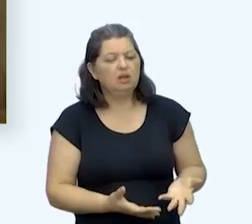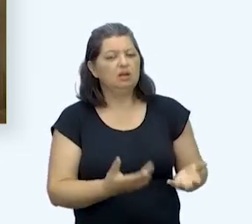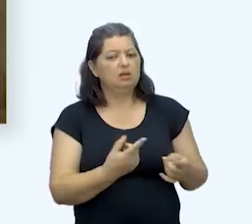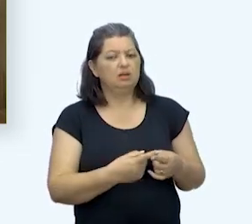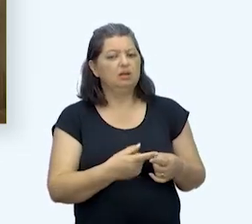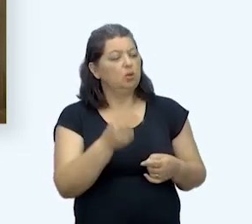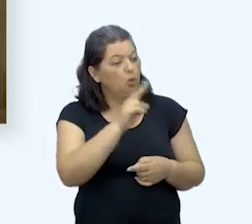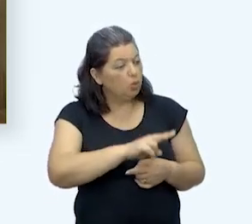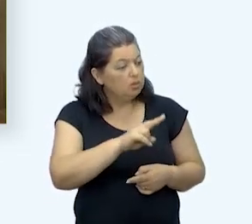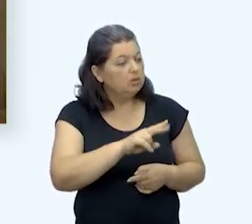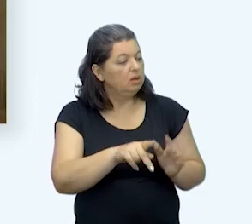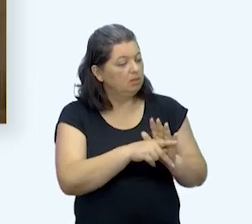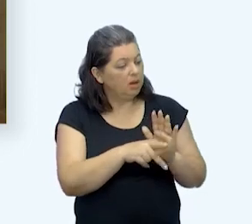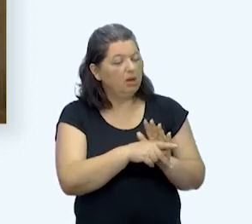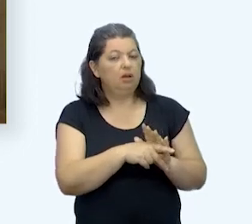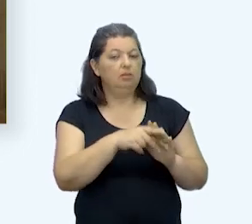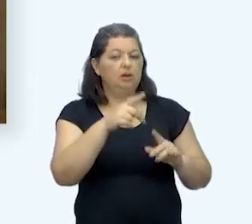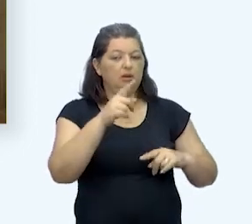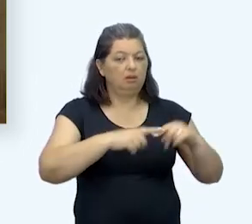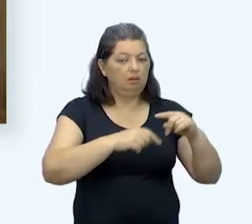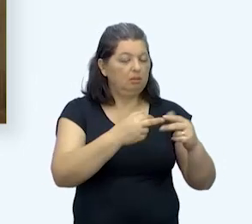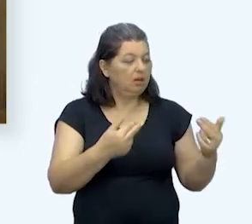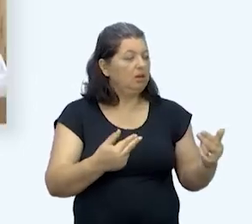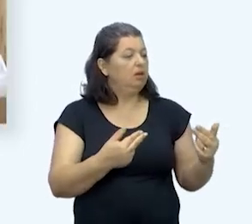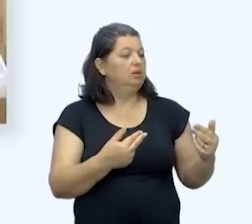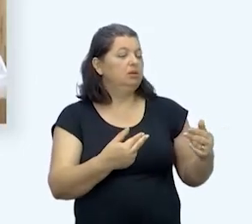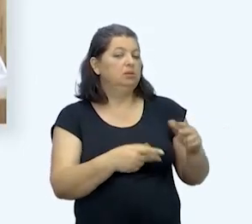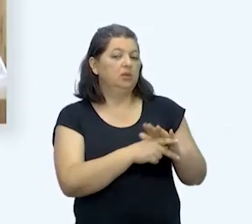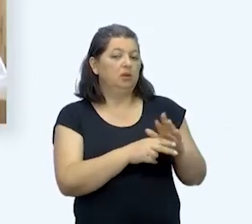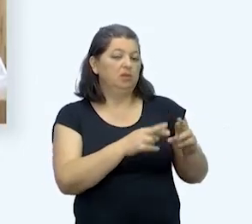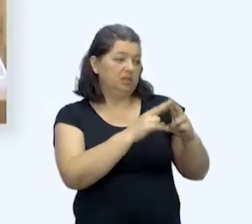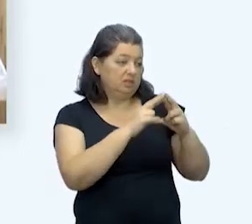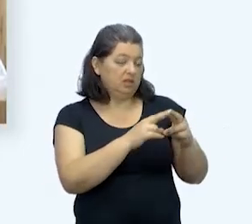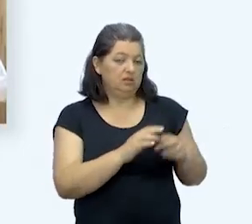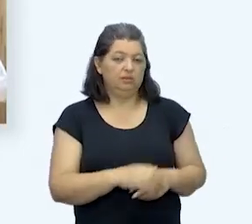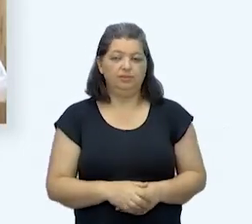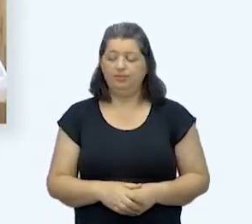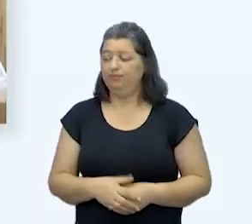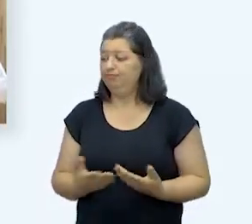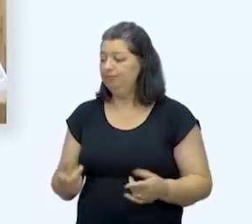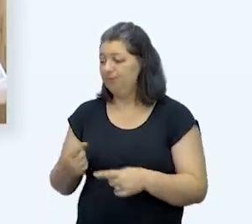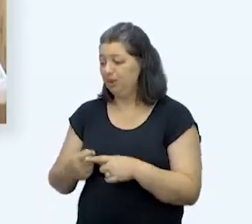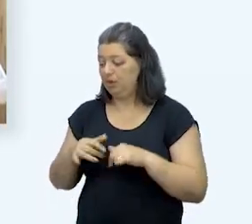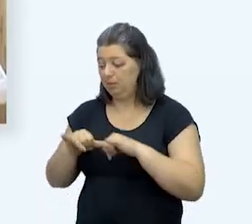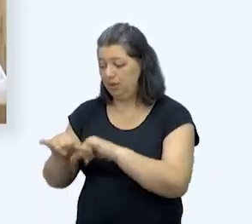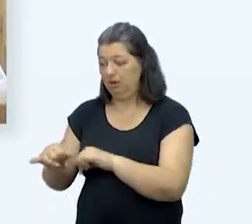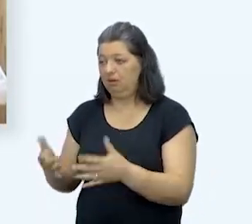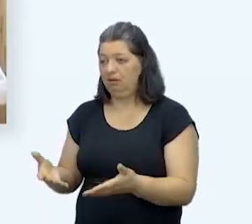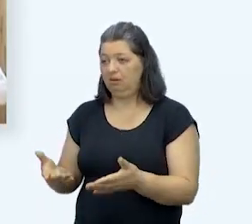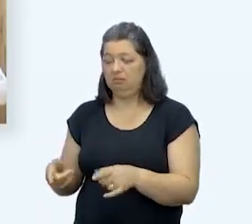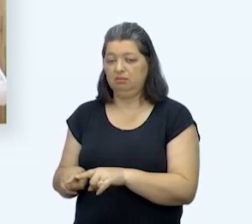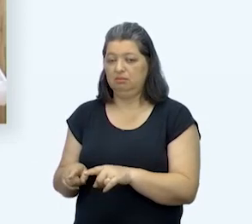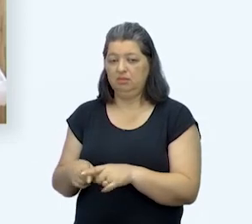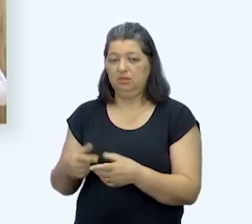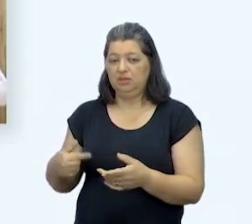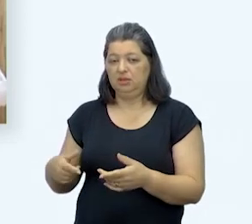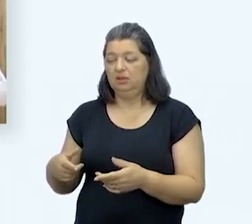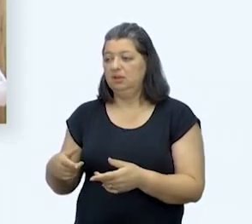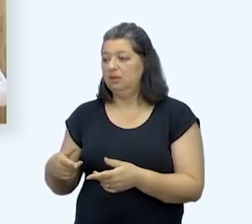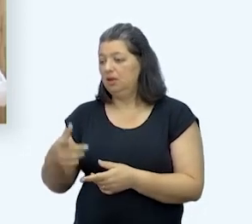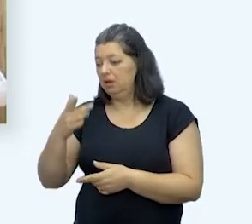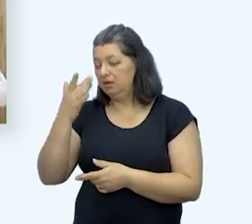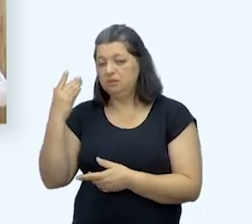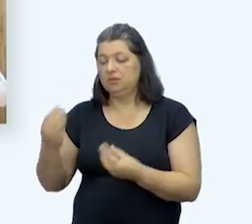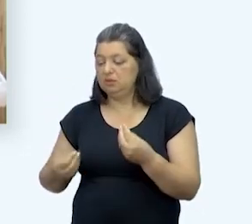usar embalagens retornáveis em vez dessas de plástico aqui? Mas, meu filho, aqui no supermercado, se nos negamos a colocar